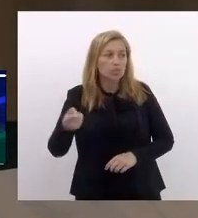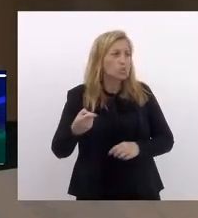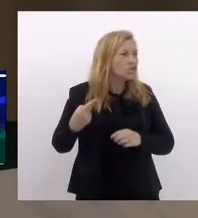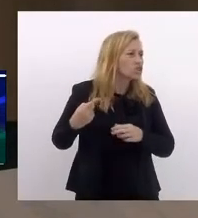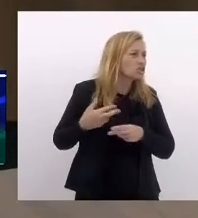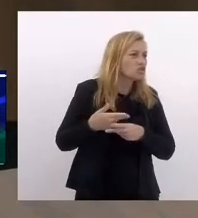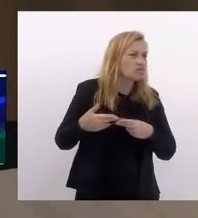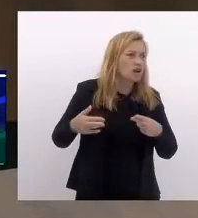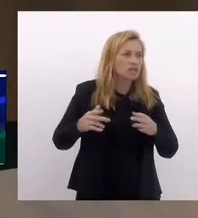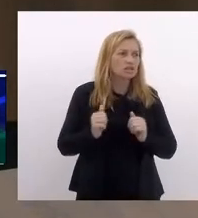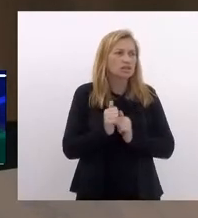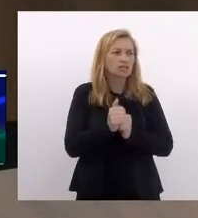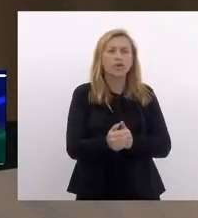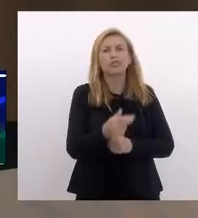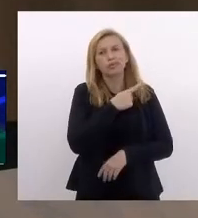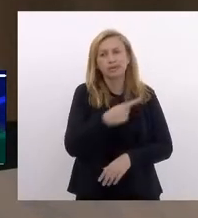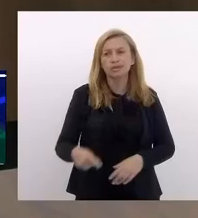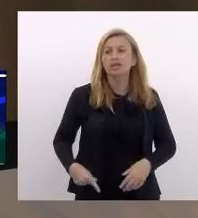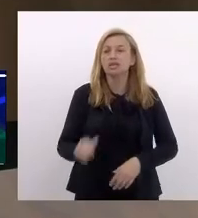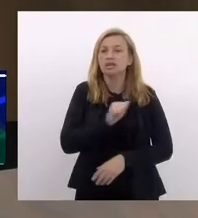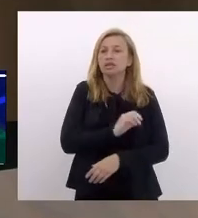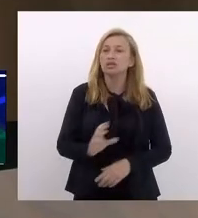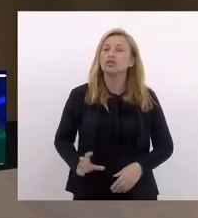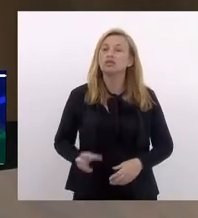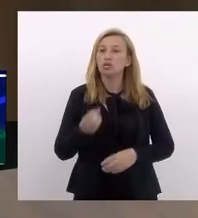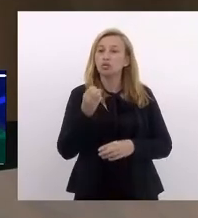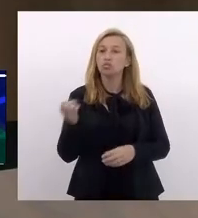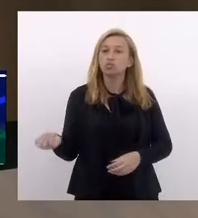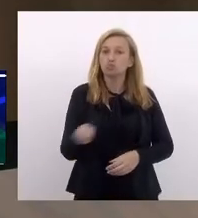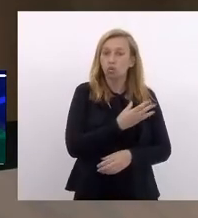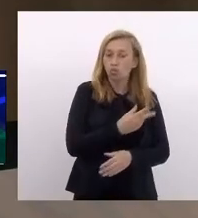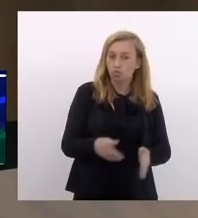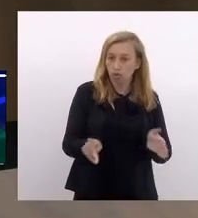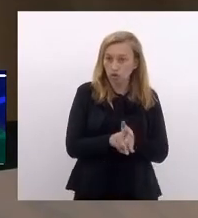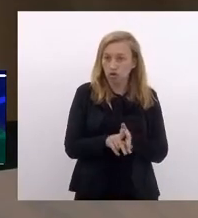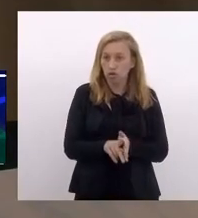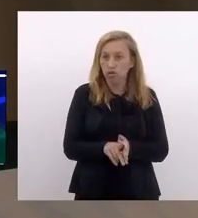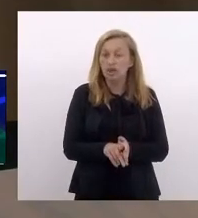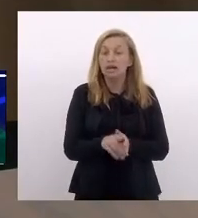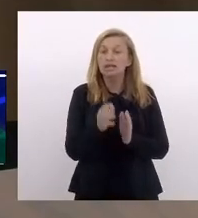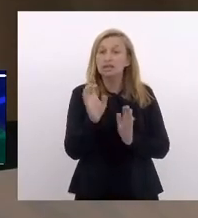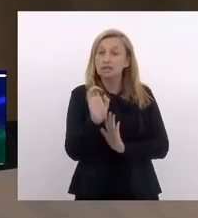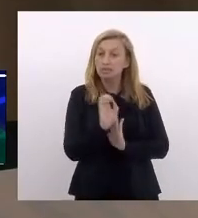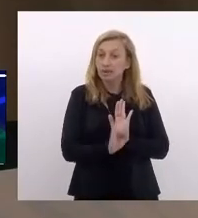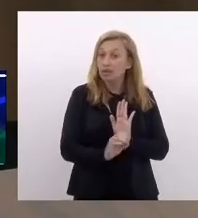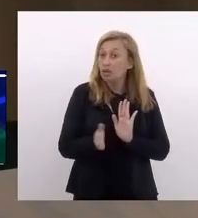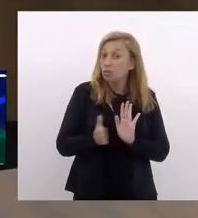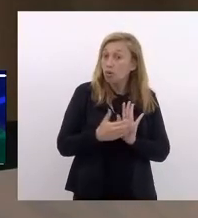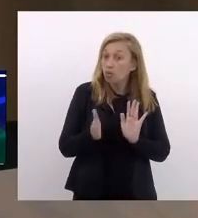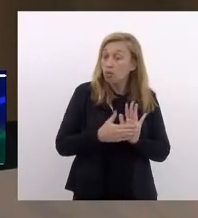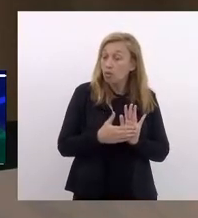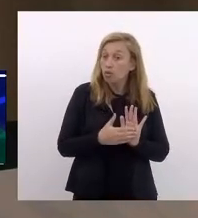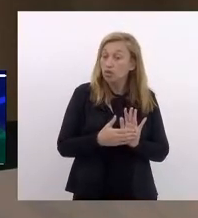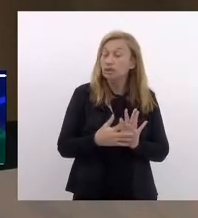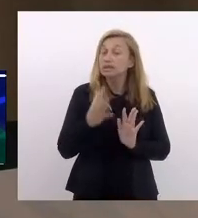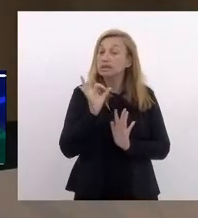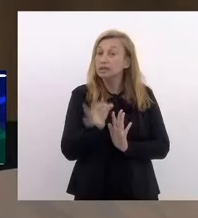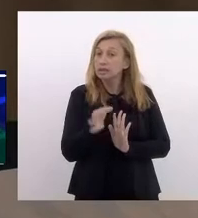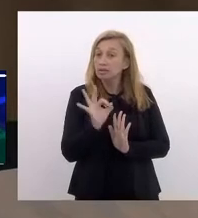muito encaminhado pelo presidente André Cilento, seria um novo projeto. Essas emendas propostas foram emendas,